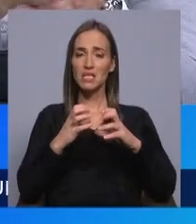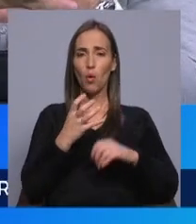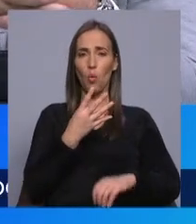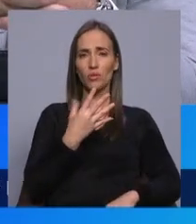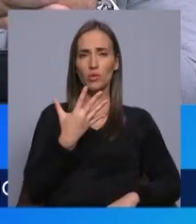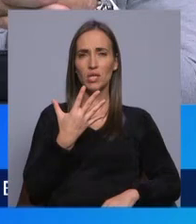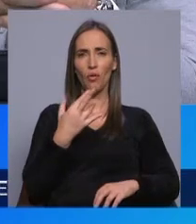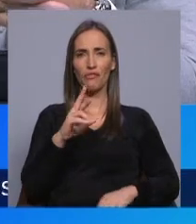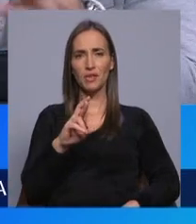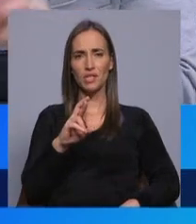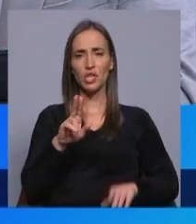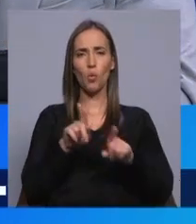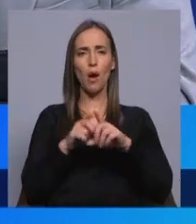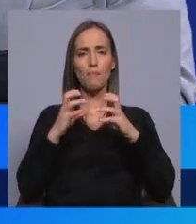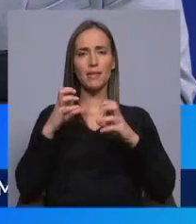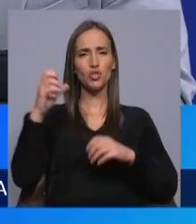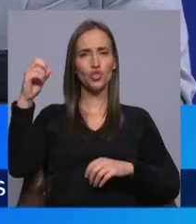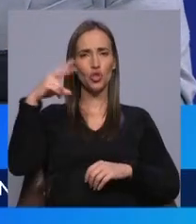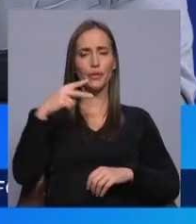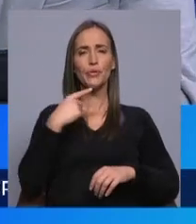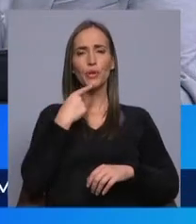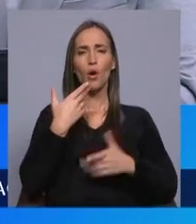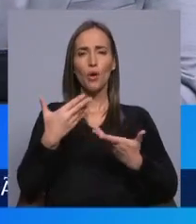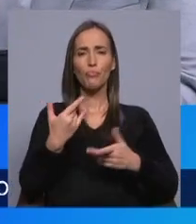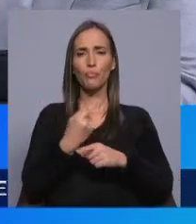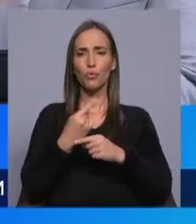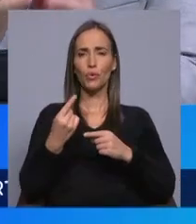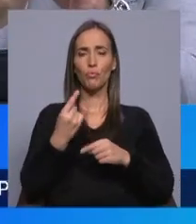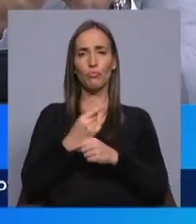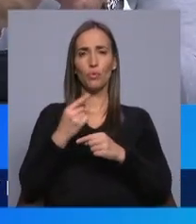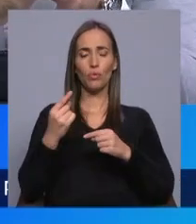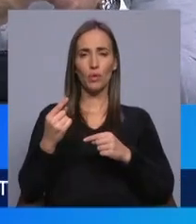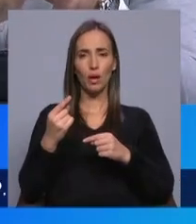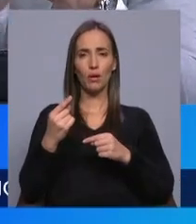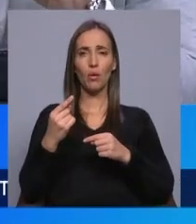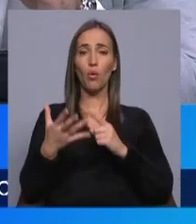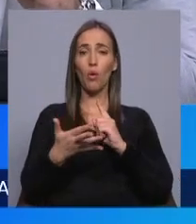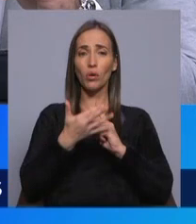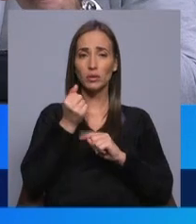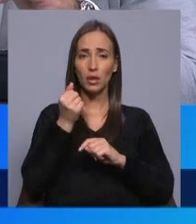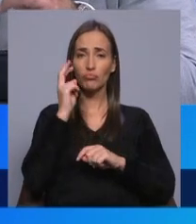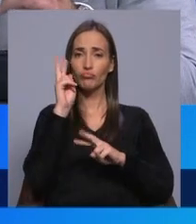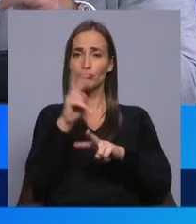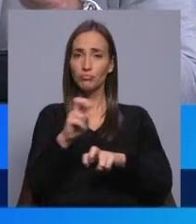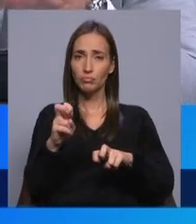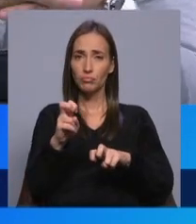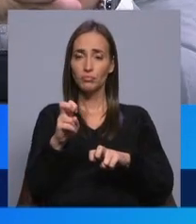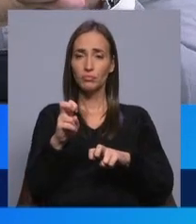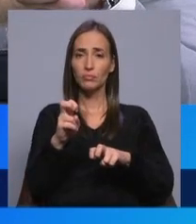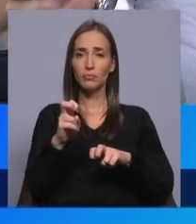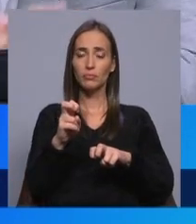vezes a massa do nosso Sol. E porquê é que eu digo neste momento? Porque aquilo que os astrónomos conseguiram detectar,